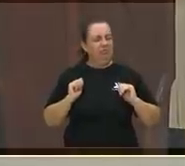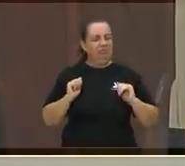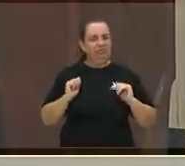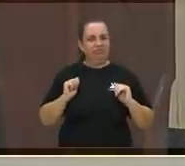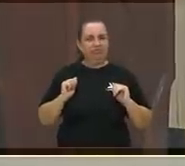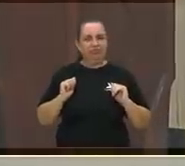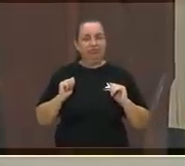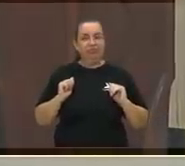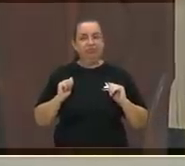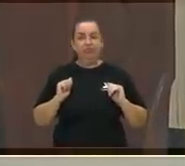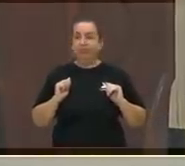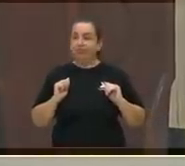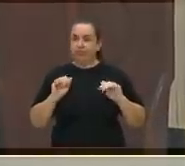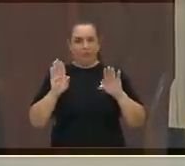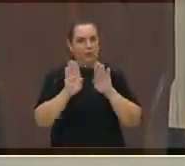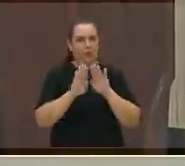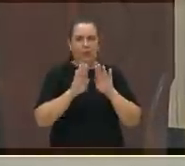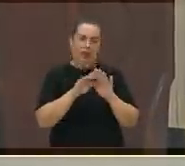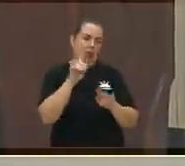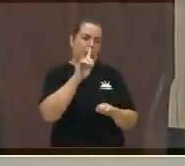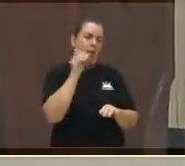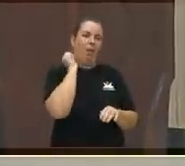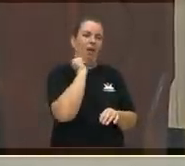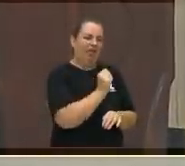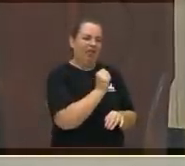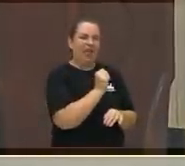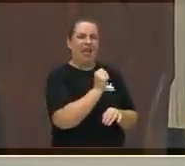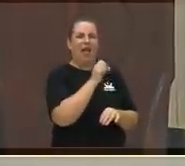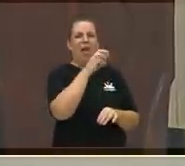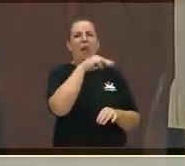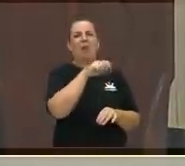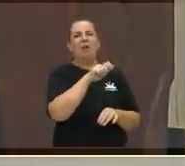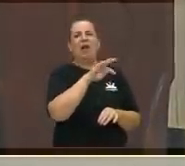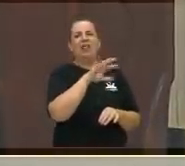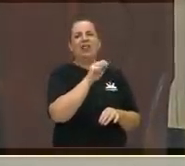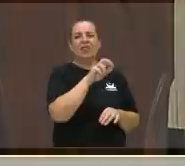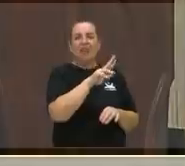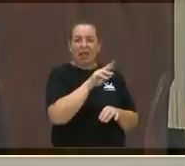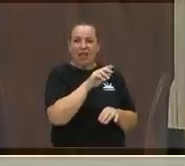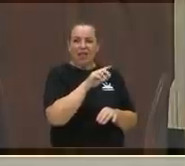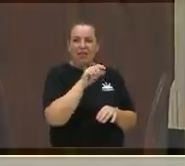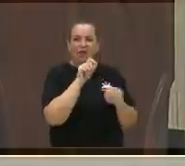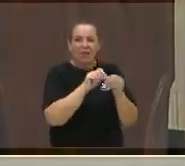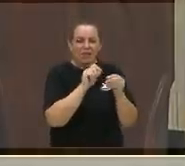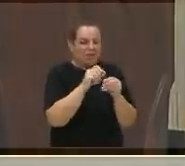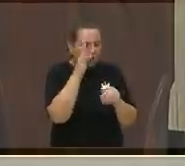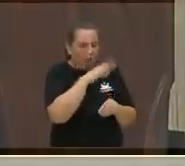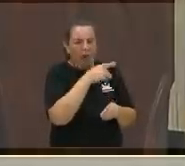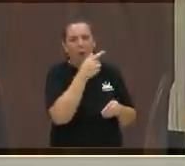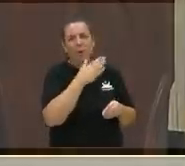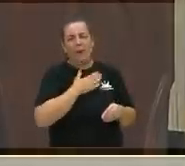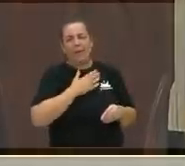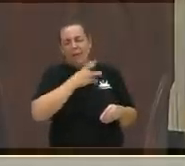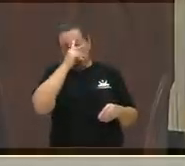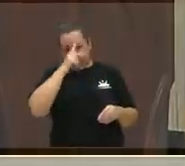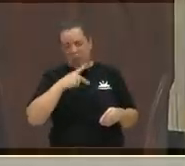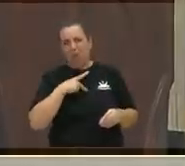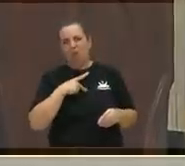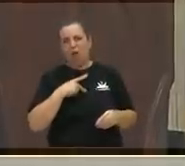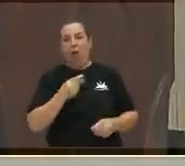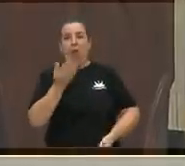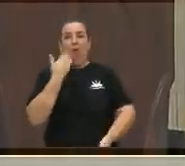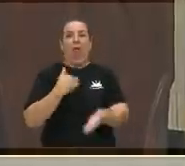outro lado não matar prejudiquem a mim mesmo e com excesso de